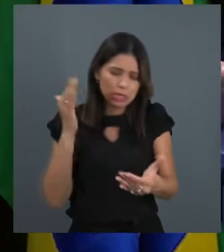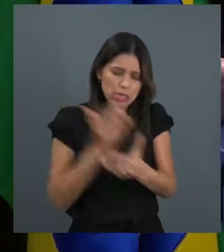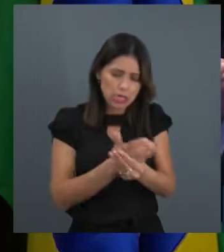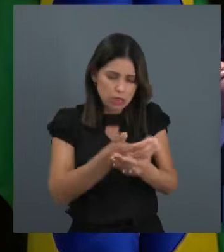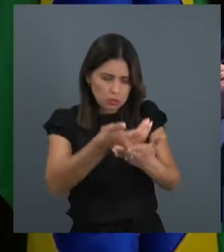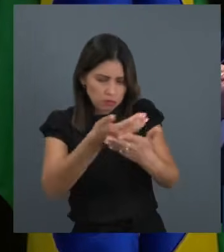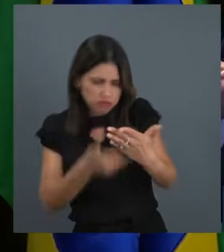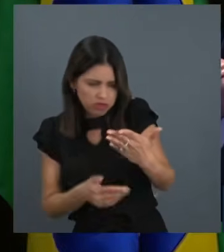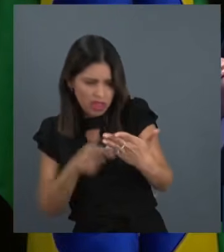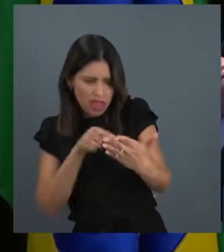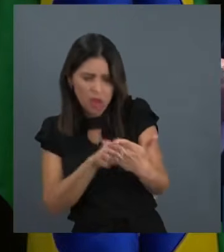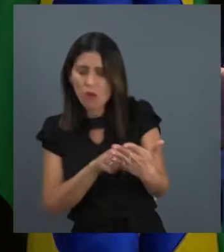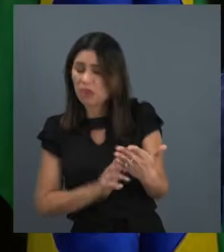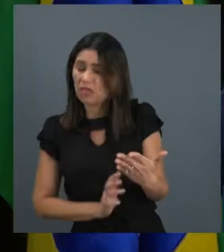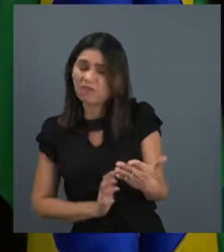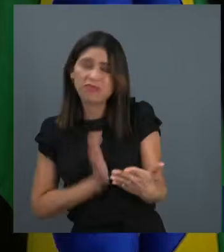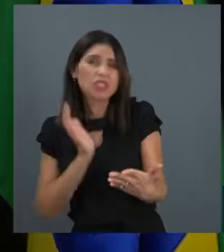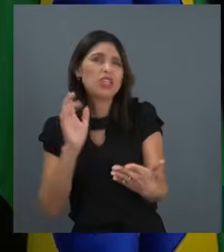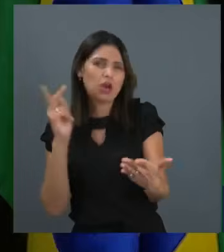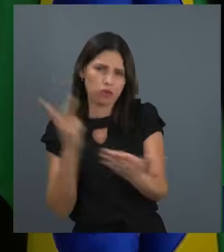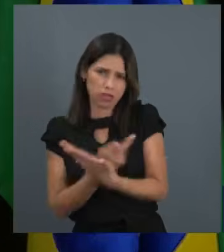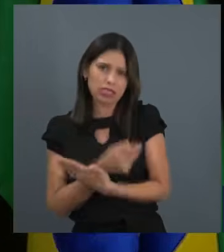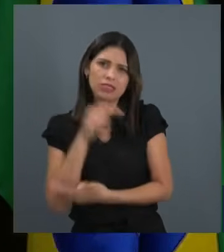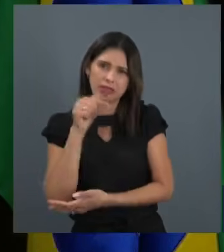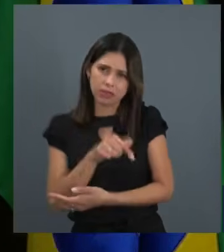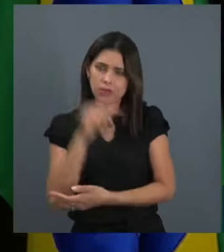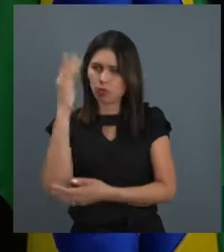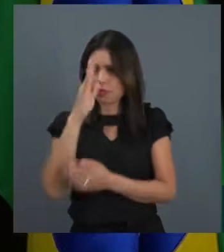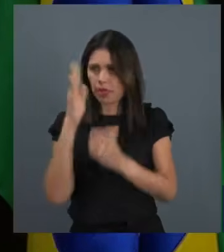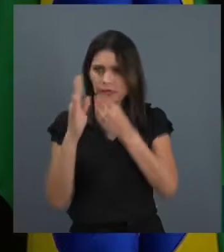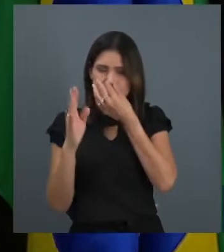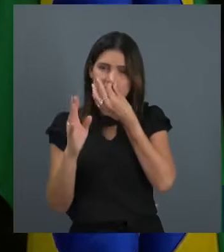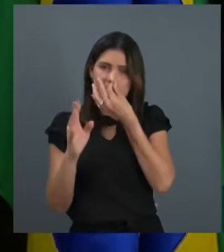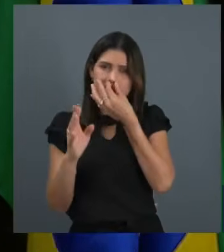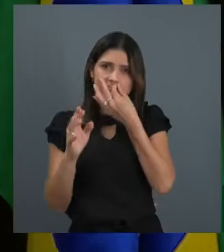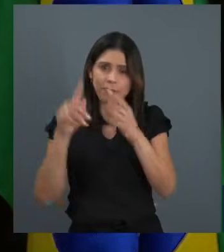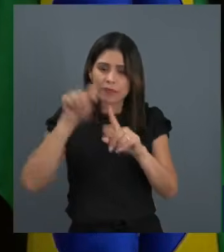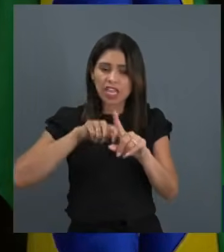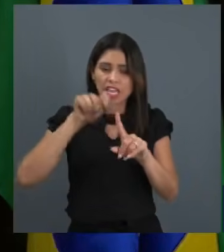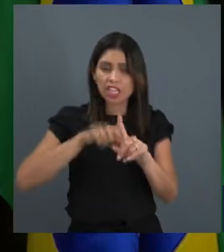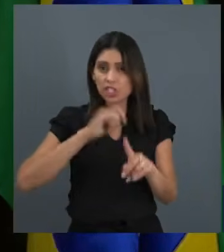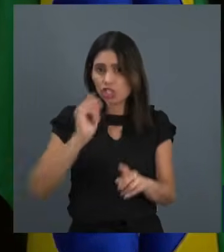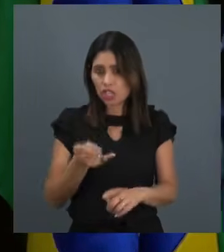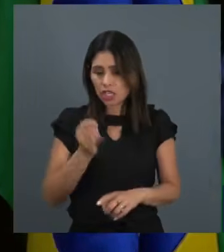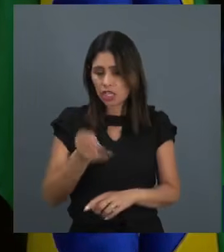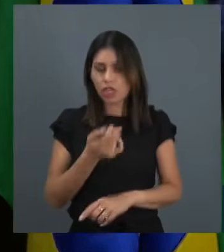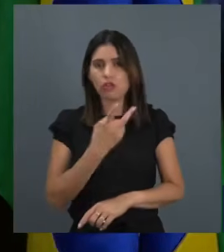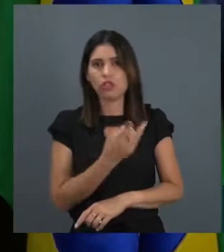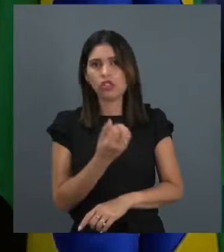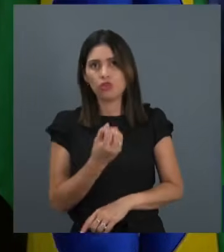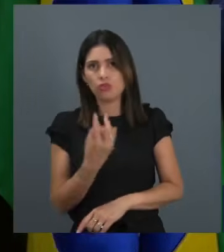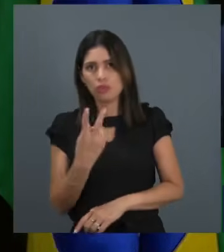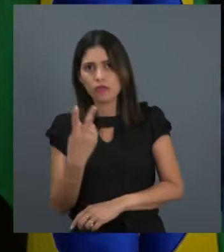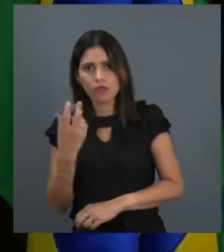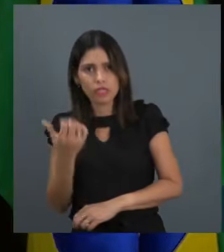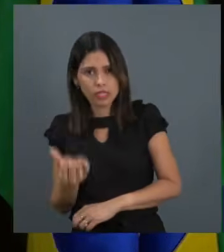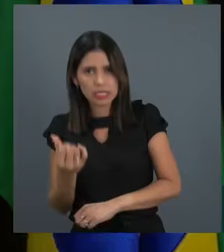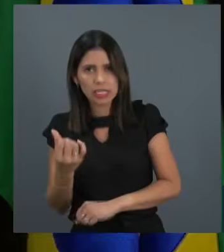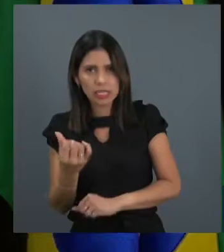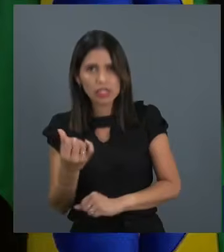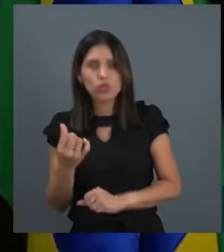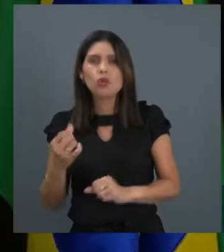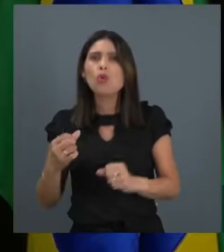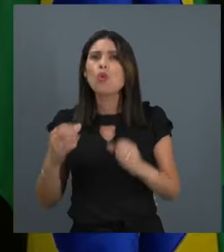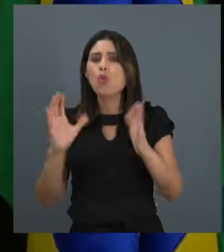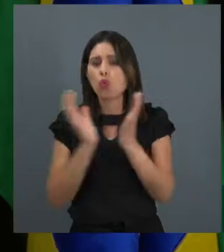no Brasil. Em janeiro de 2023, foi criado o grupo de WhatsApp denominado, abro